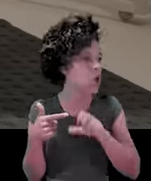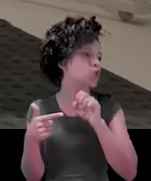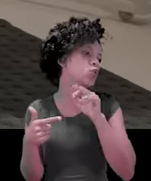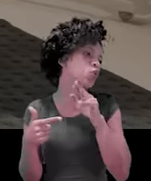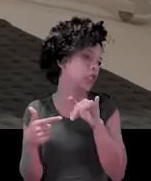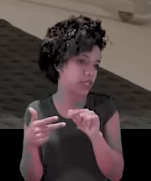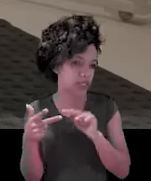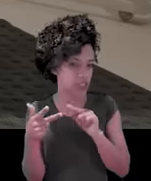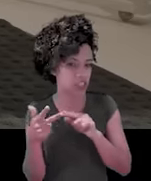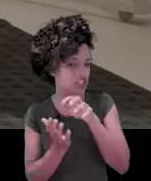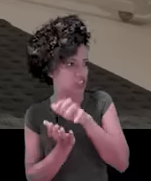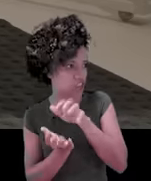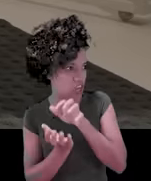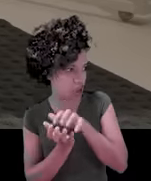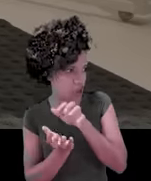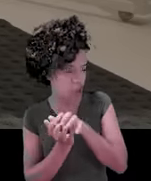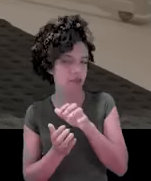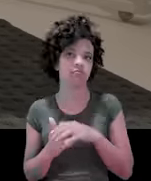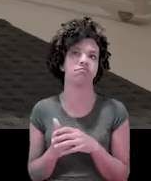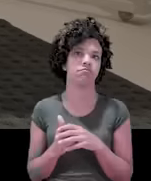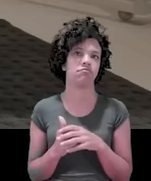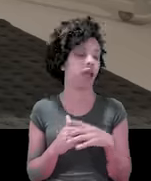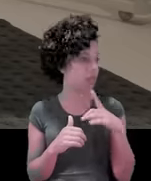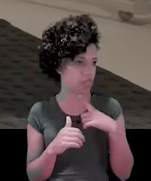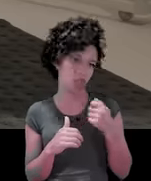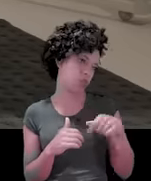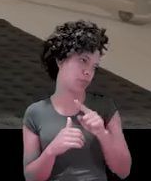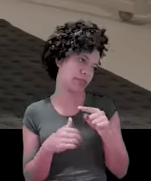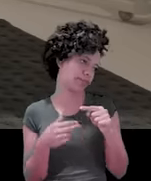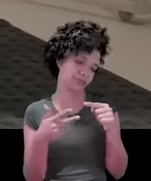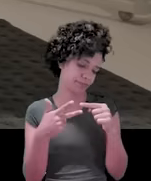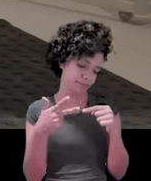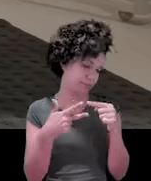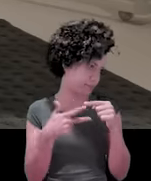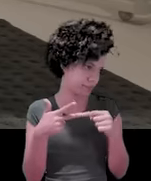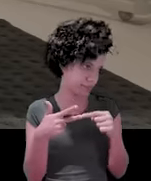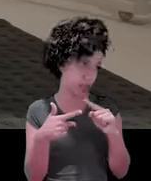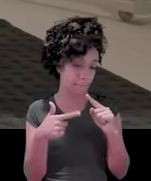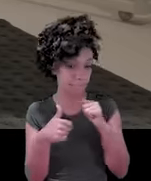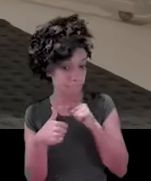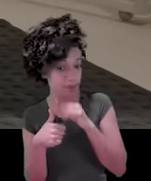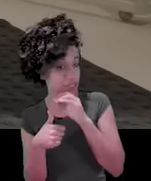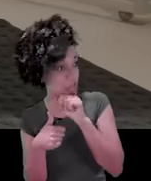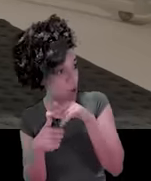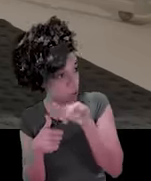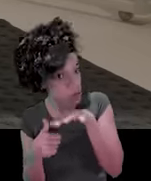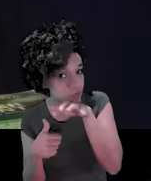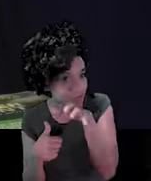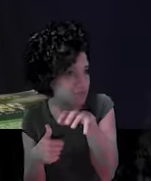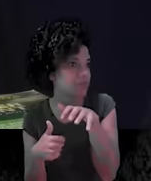tem que ter essa relação com água né as cores jacaré número preciso nem mencionar mas a onça palavra ela